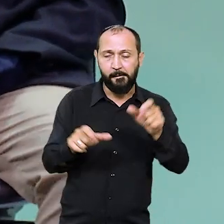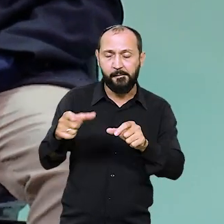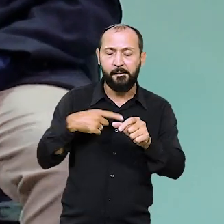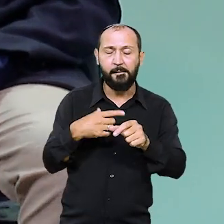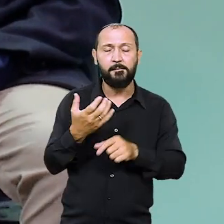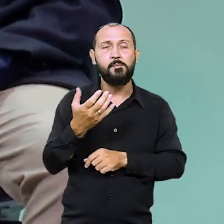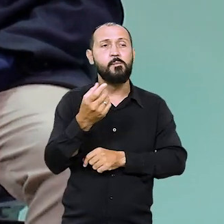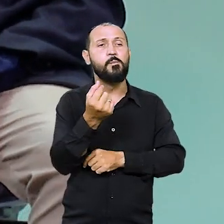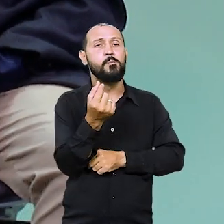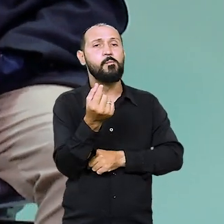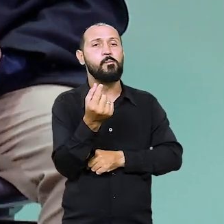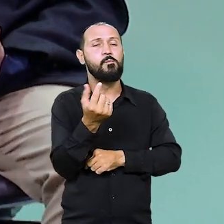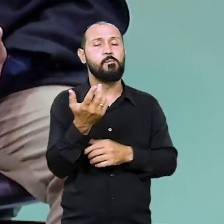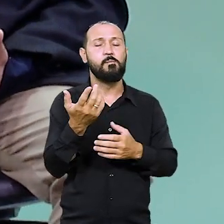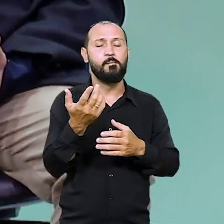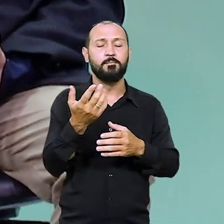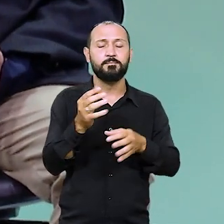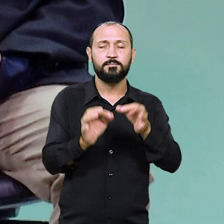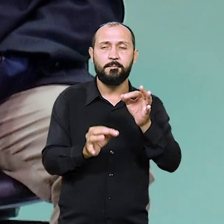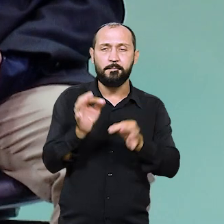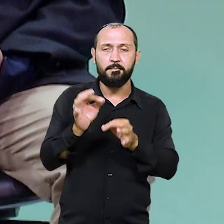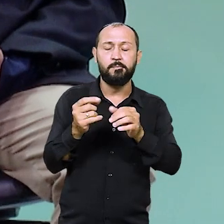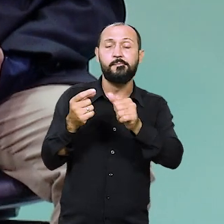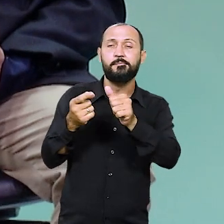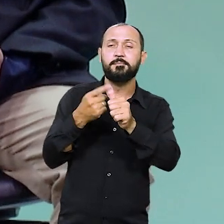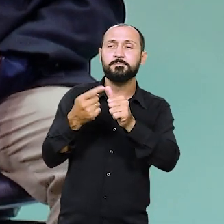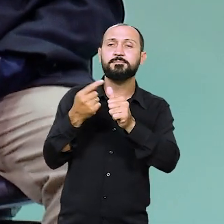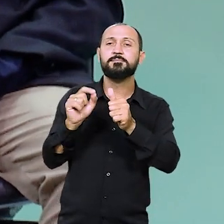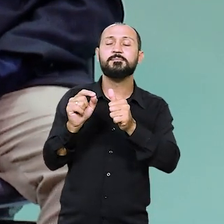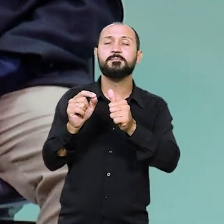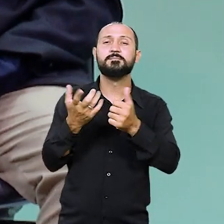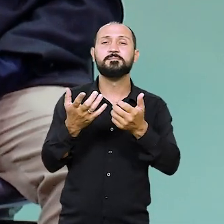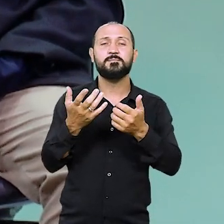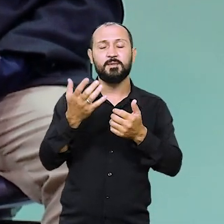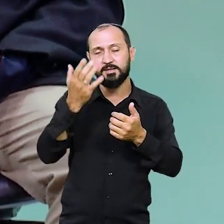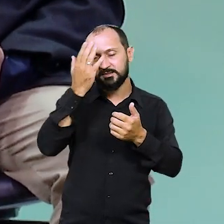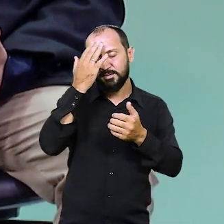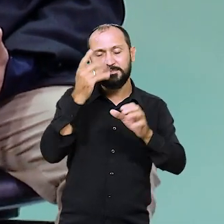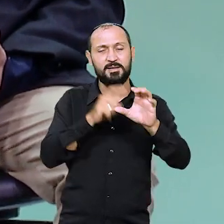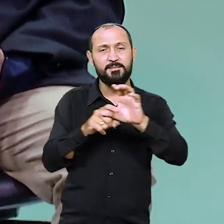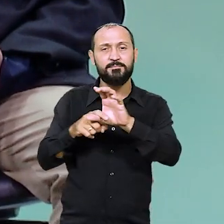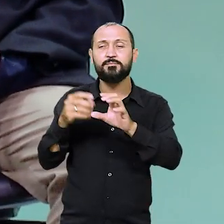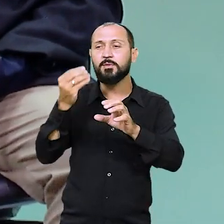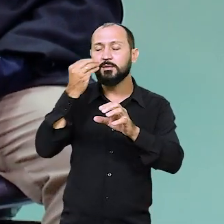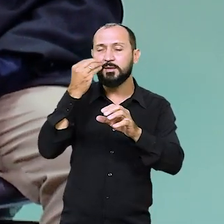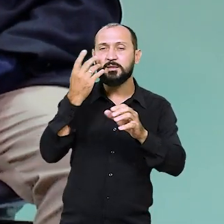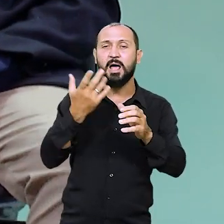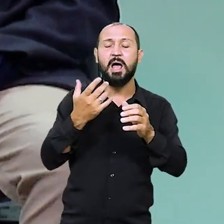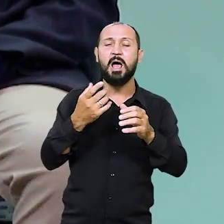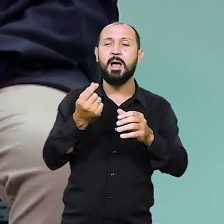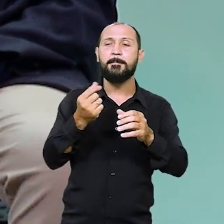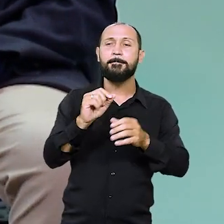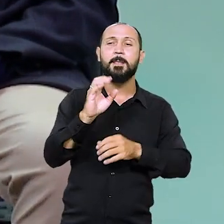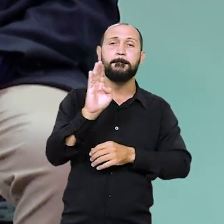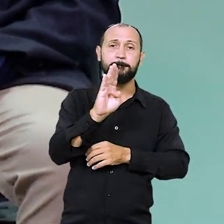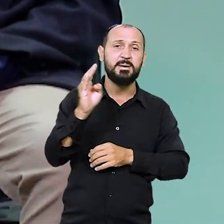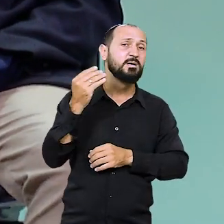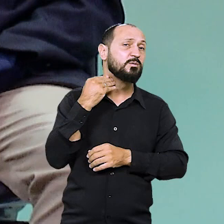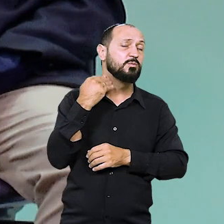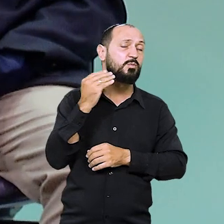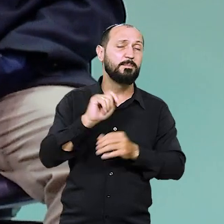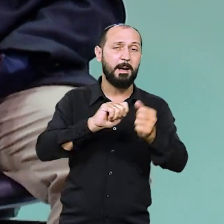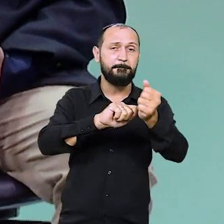todo um rito, né? Primeiro começa-se quando um credor vai cobrar um devedor judicialmente, o primeiro passo